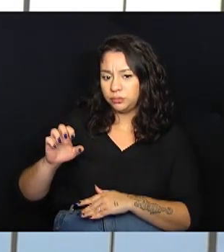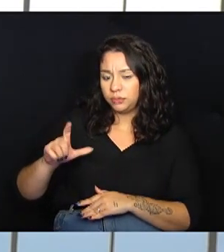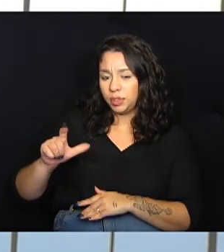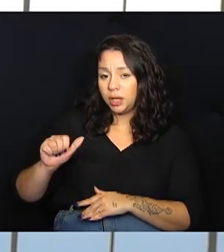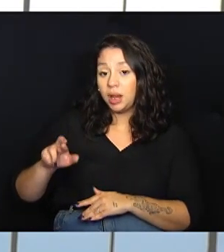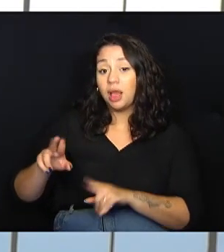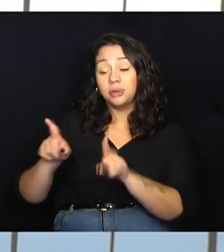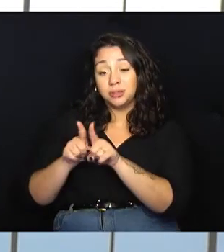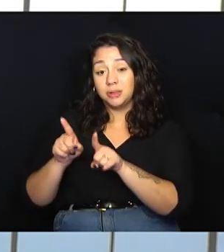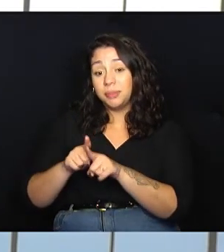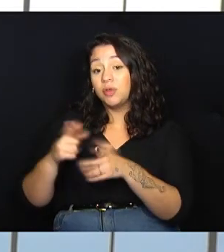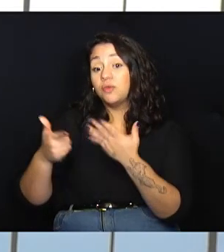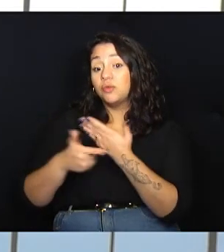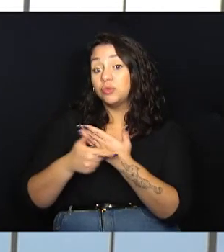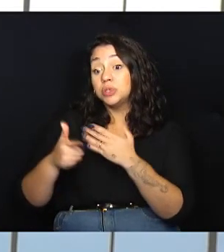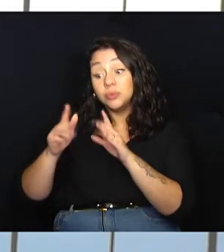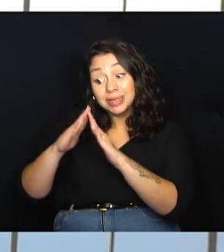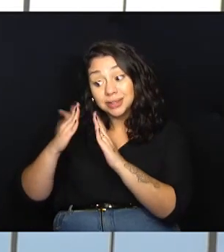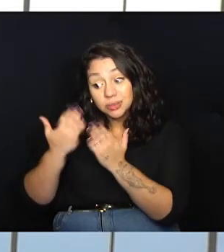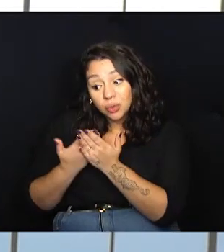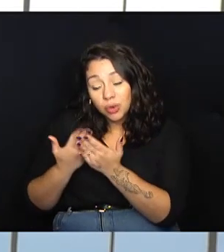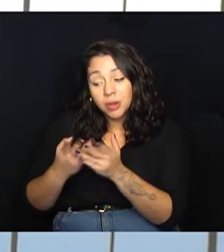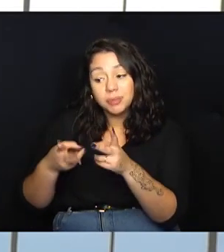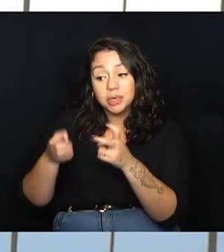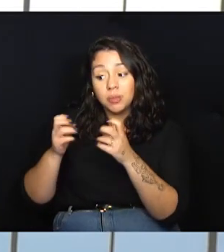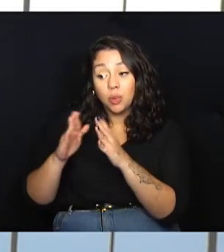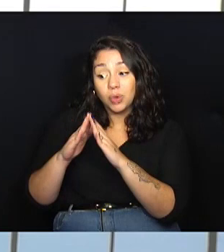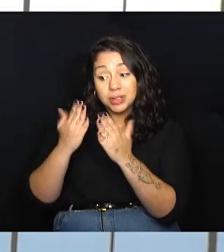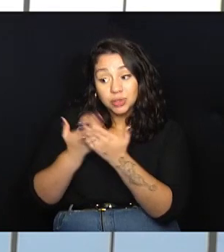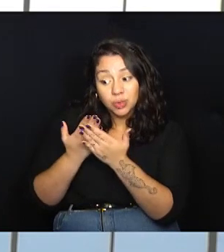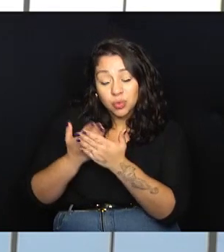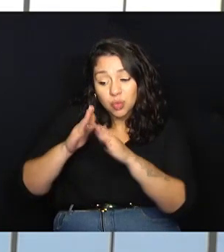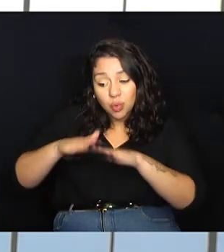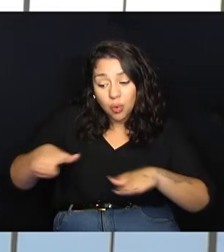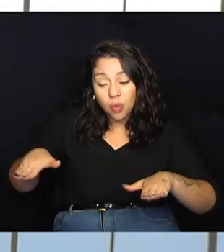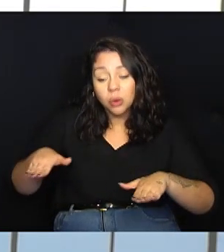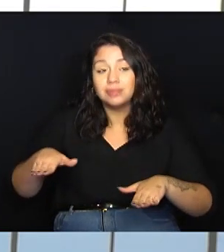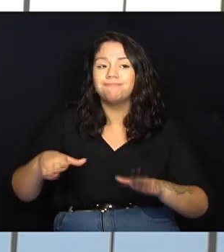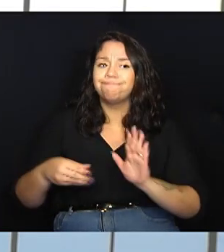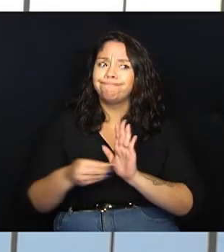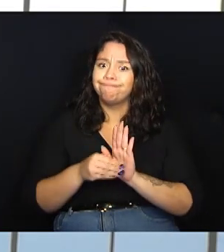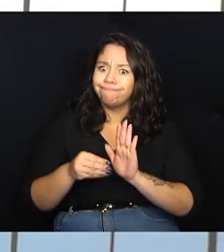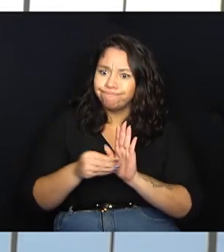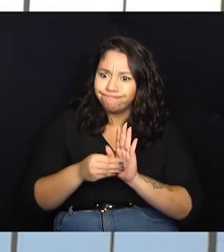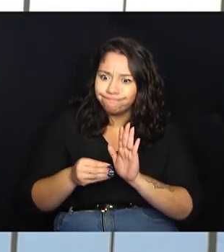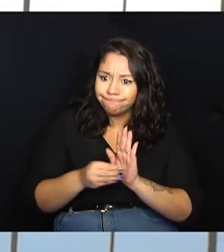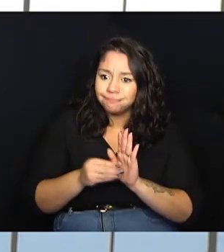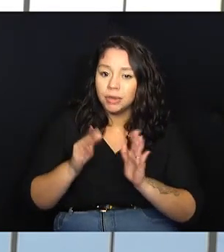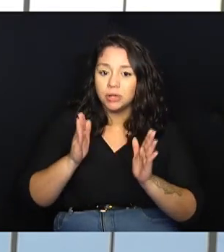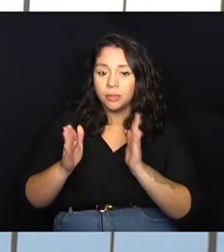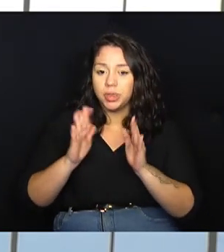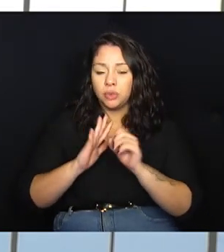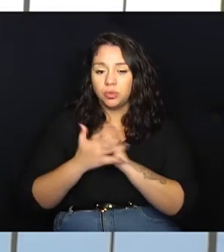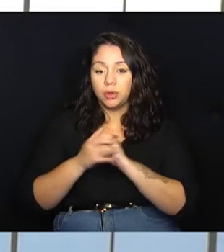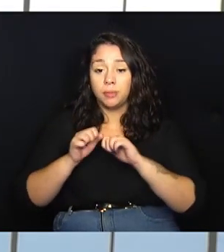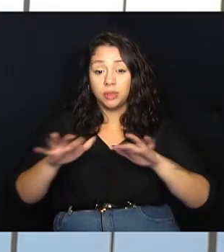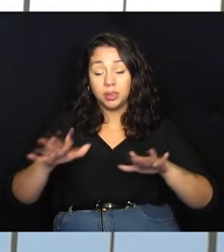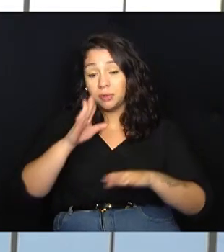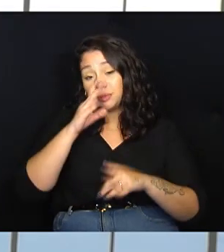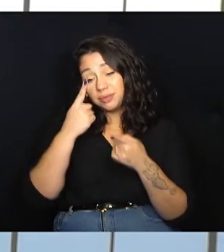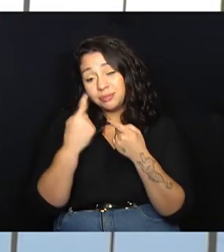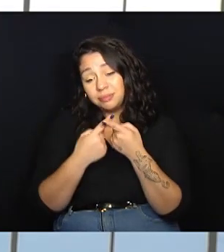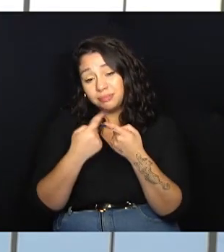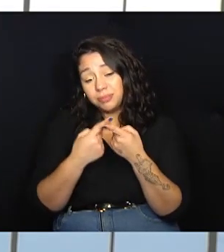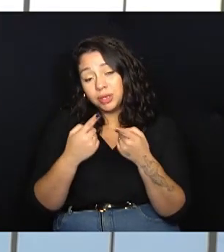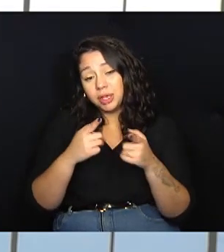gente percebeu como que a creche, a escola, né, fez falta também no desenvolvimento das crianças. Então, muitas vezes